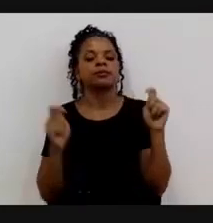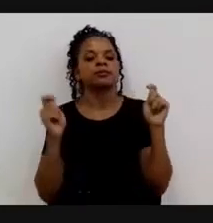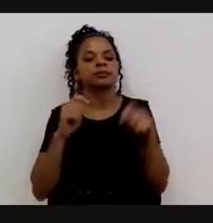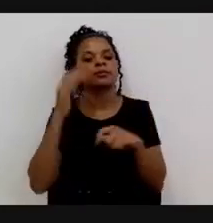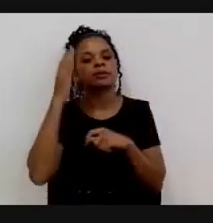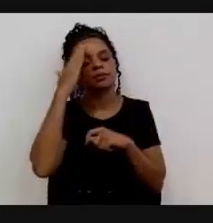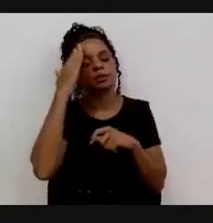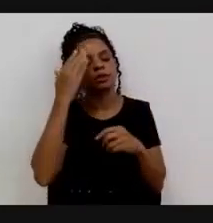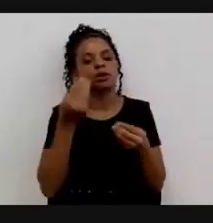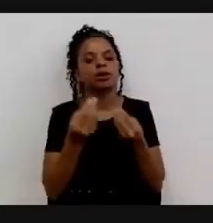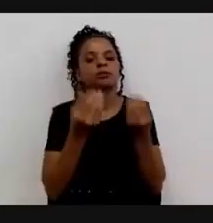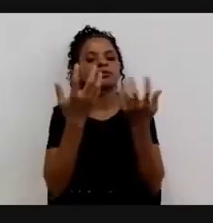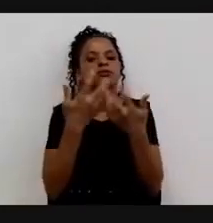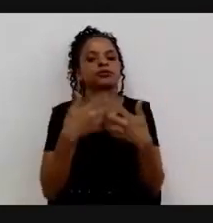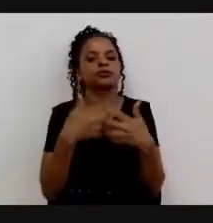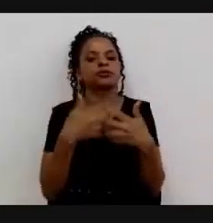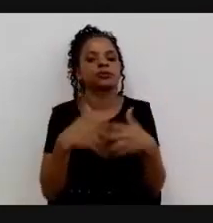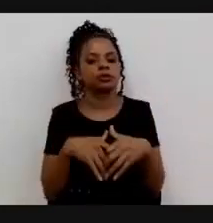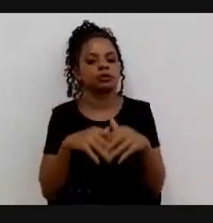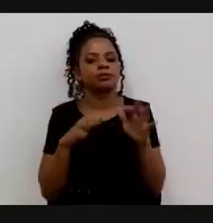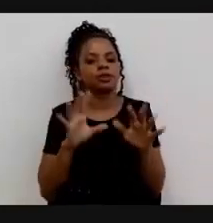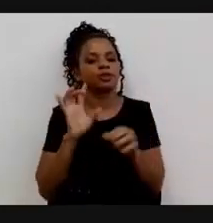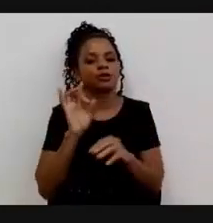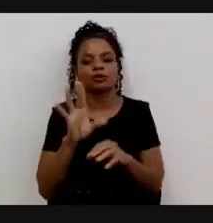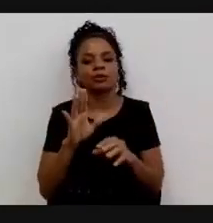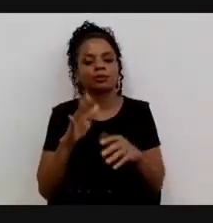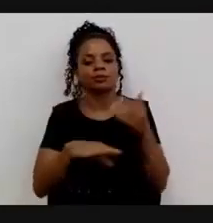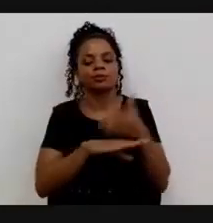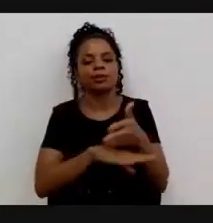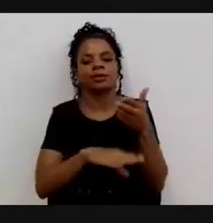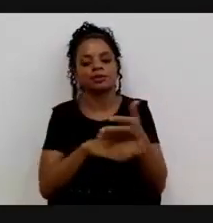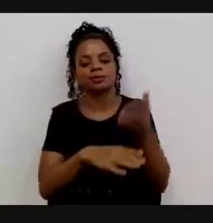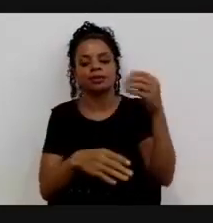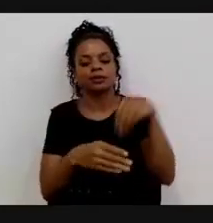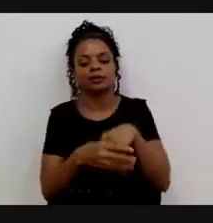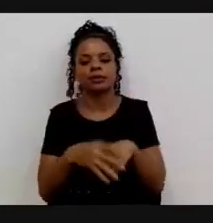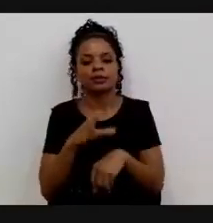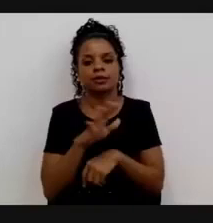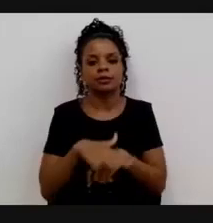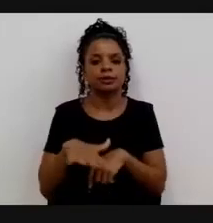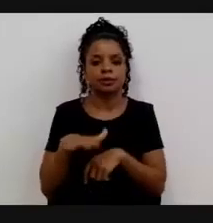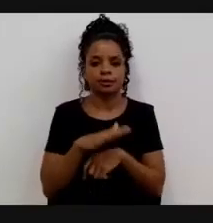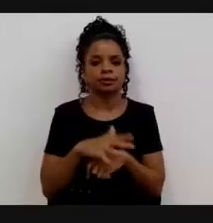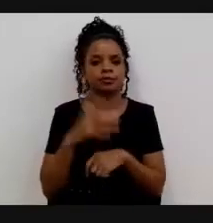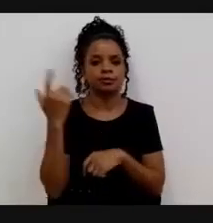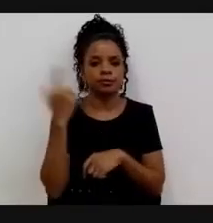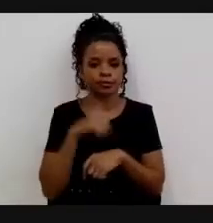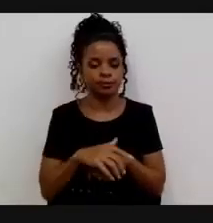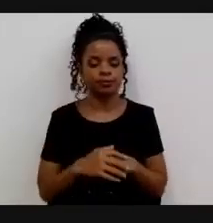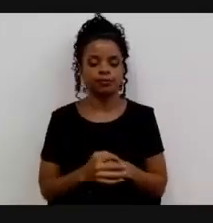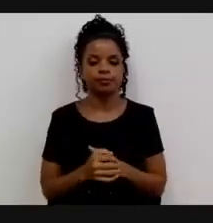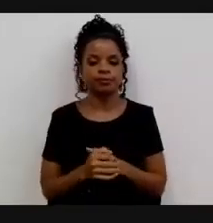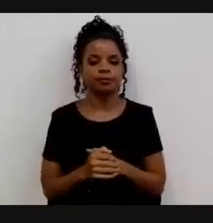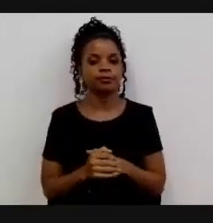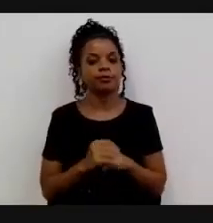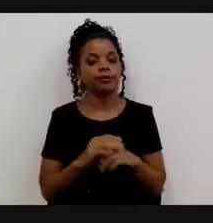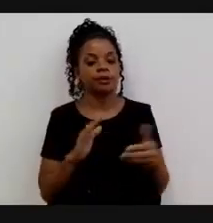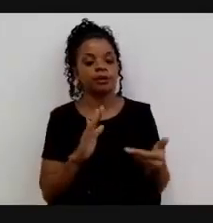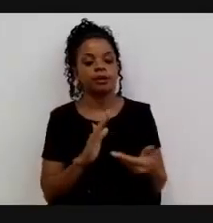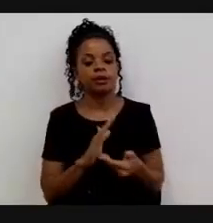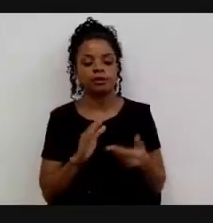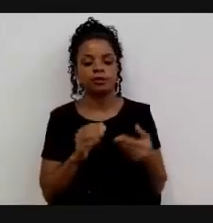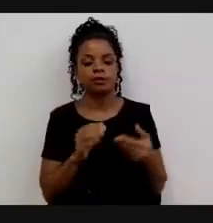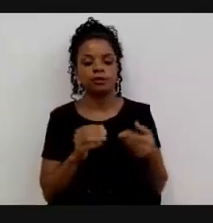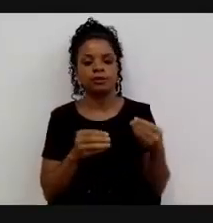pouco de como funciona, mas só estando dentro. Só também para você ter a segurança de você falar tudo com propriedade mesmo. Em câmaras